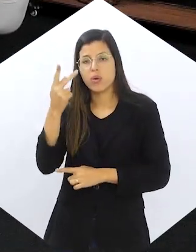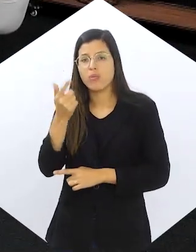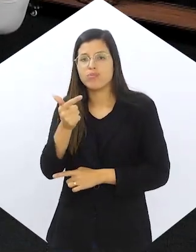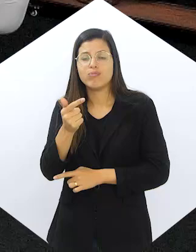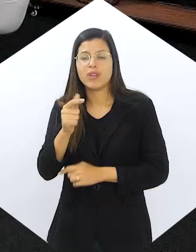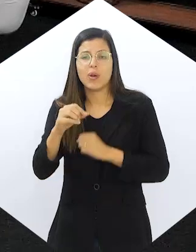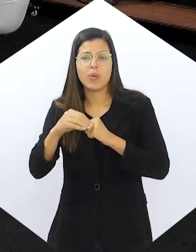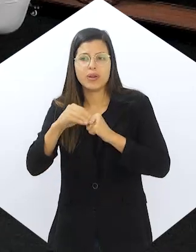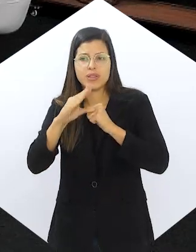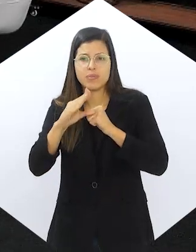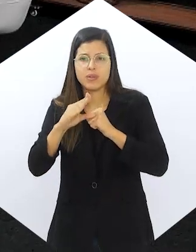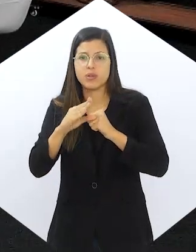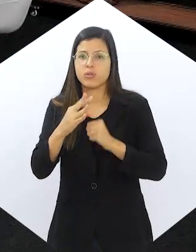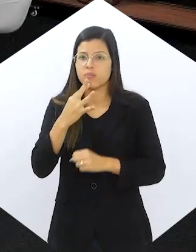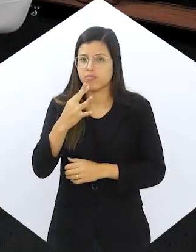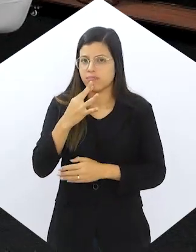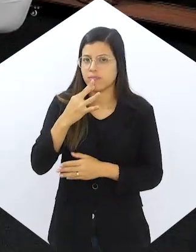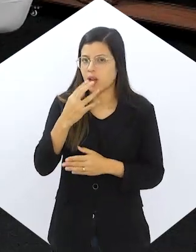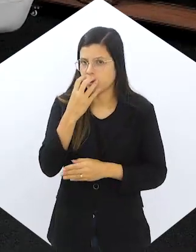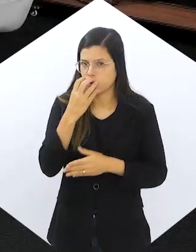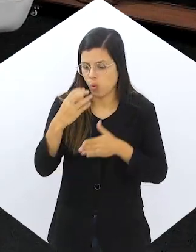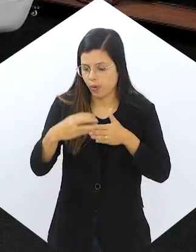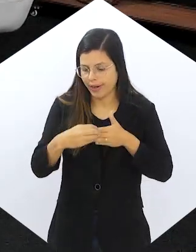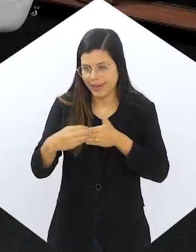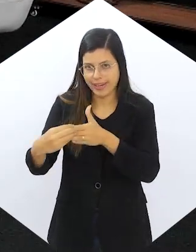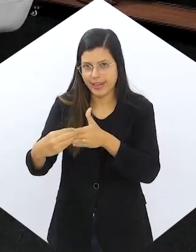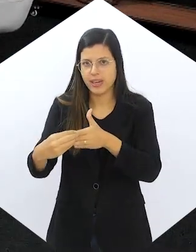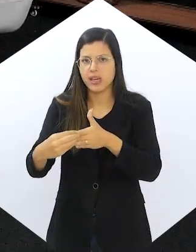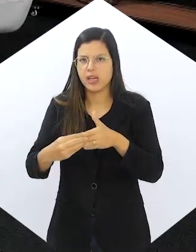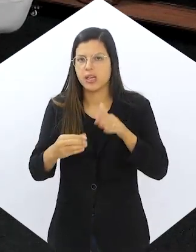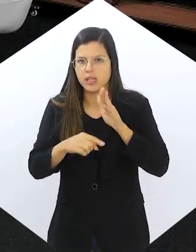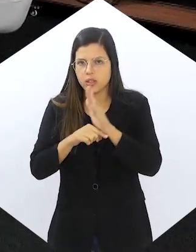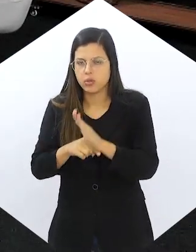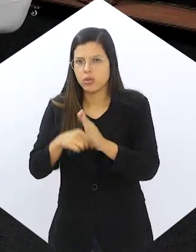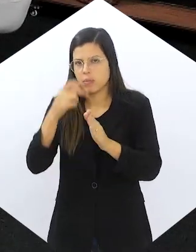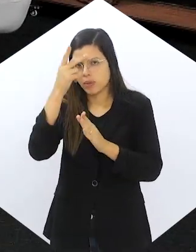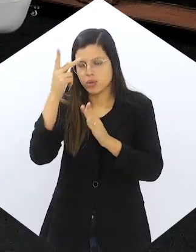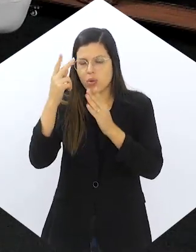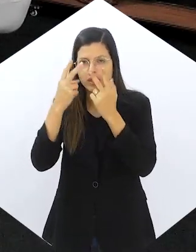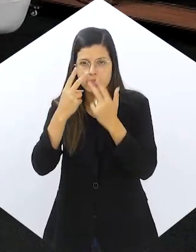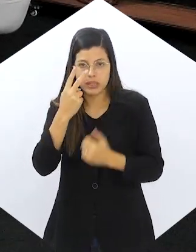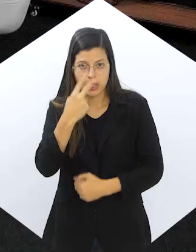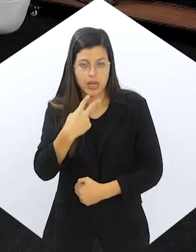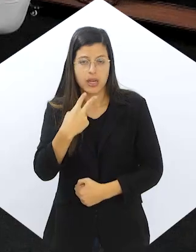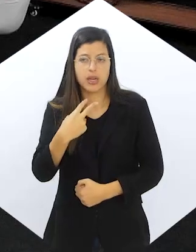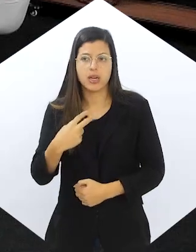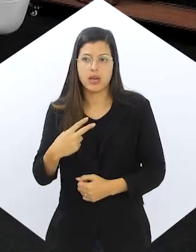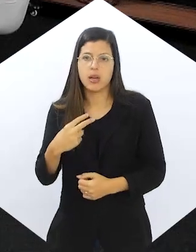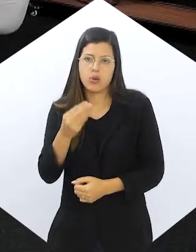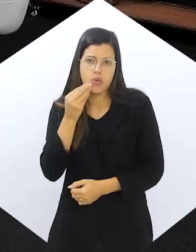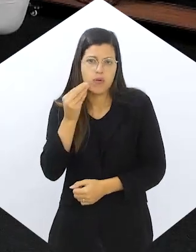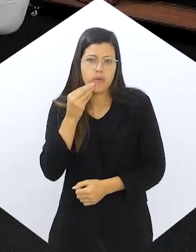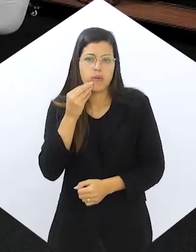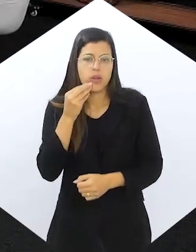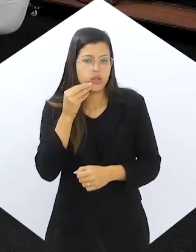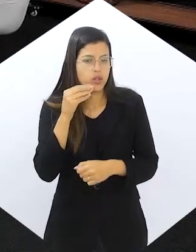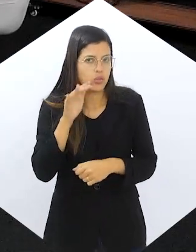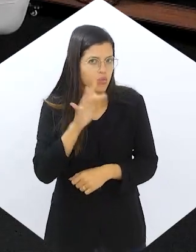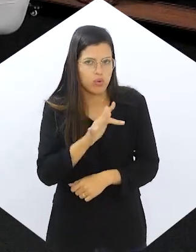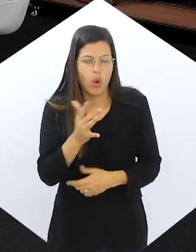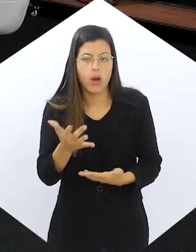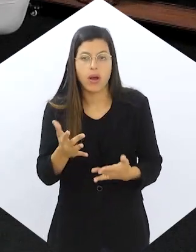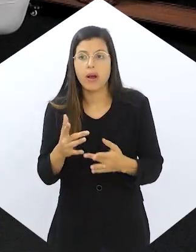né? A gente conhece cão-guia, que ajuda pessoas com deficiência visual, a gente obviamente já não mexe com aquele cachorro. E eu vou te falar que eu conheço